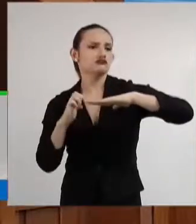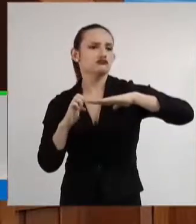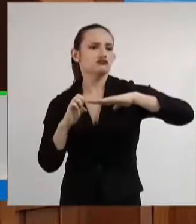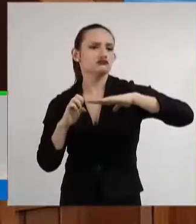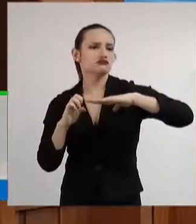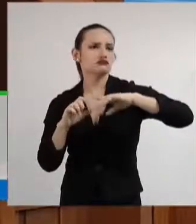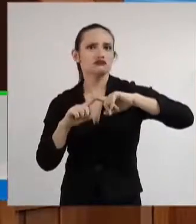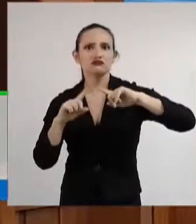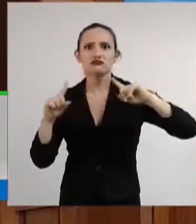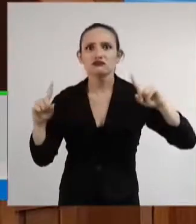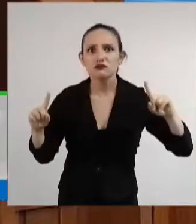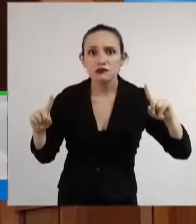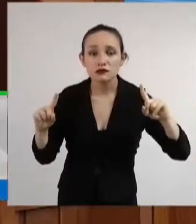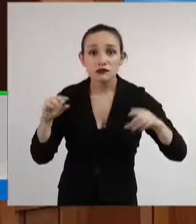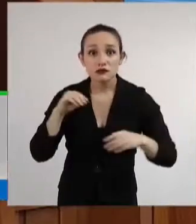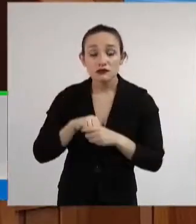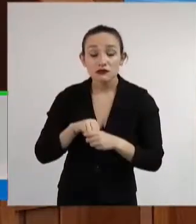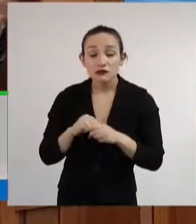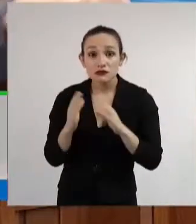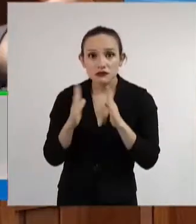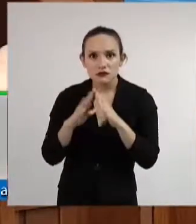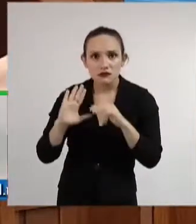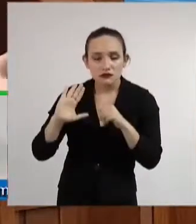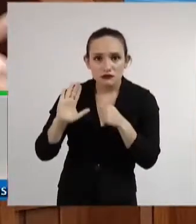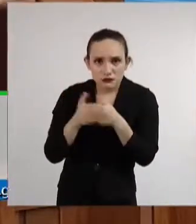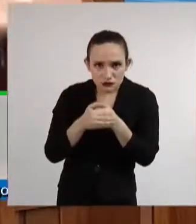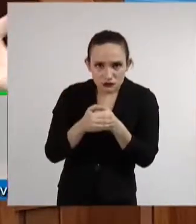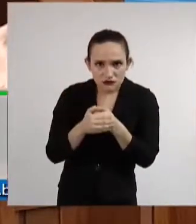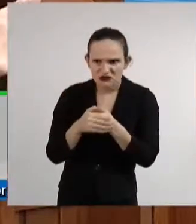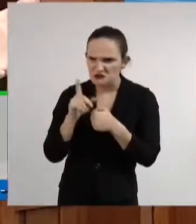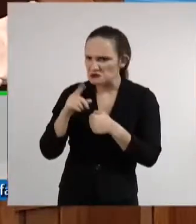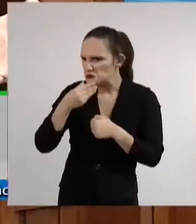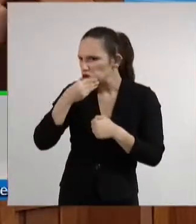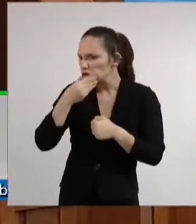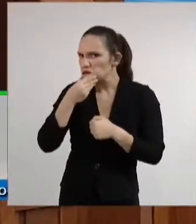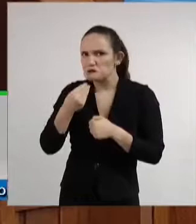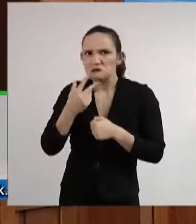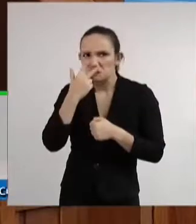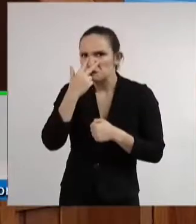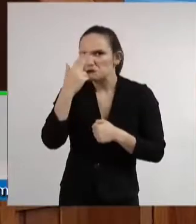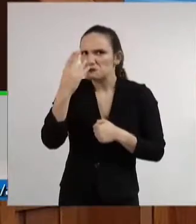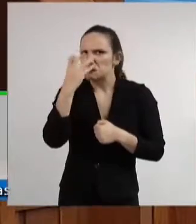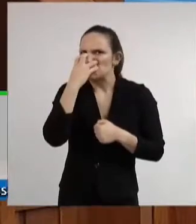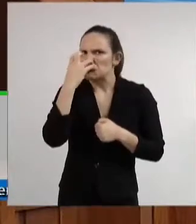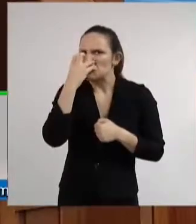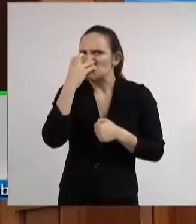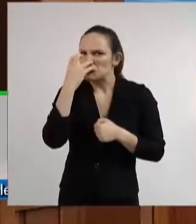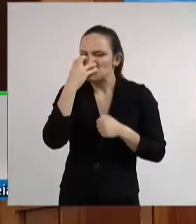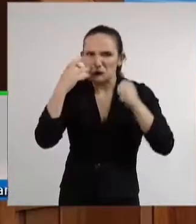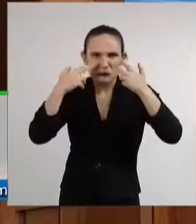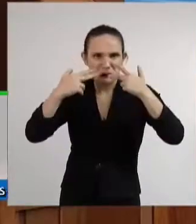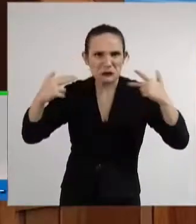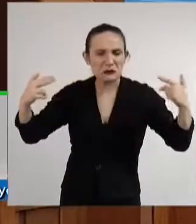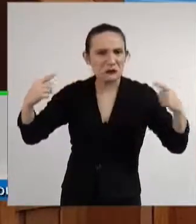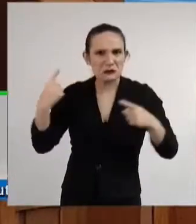na verdade, dentro de casa é um verdadeiro animal, porque as cenas que nós